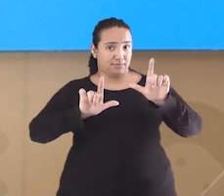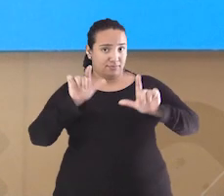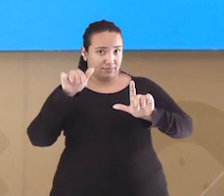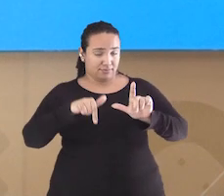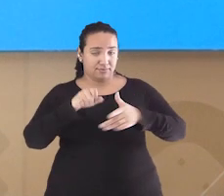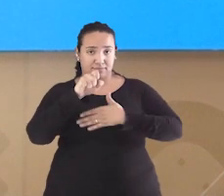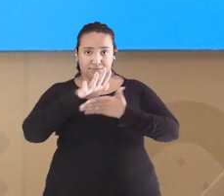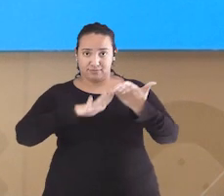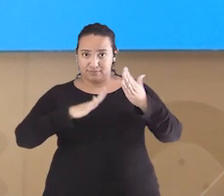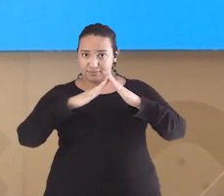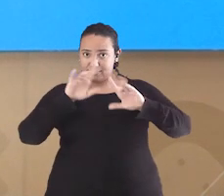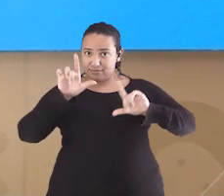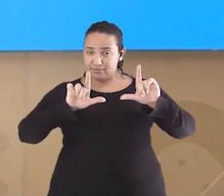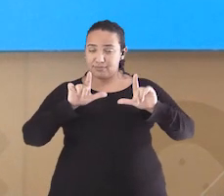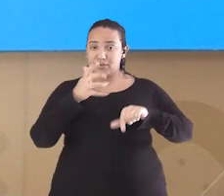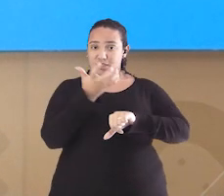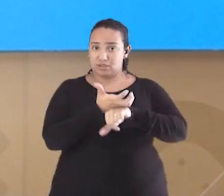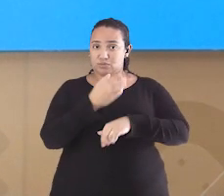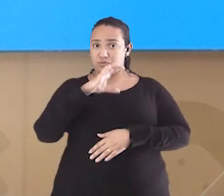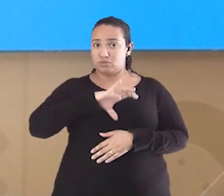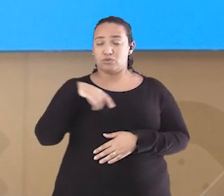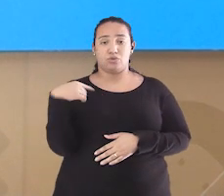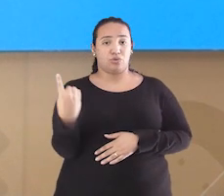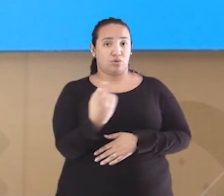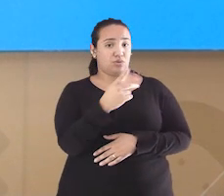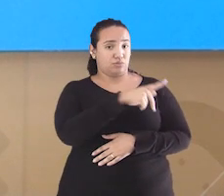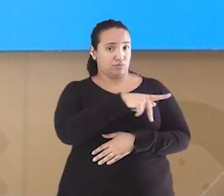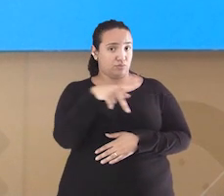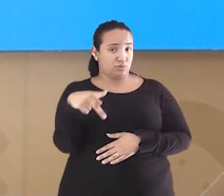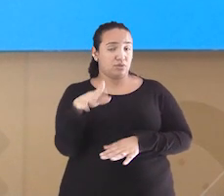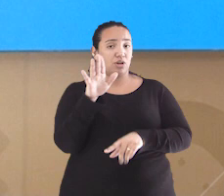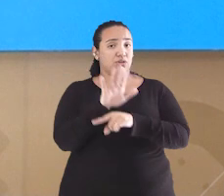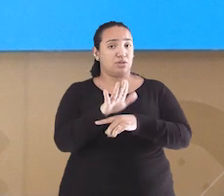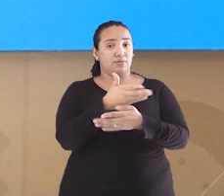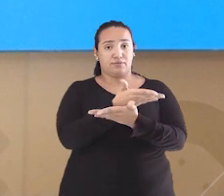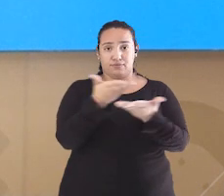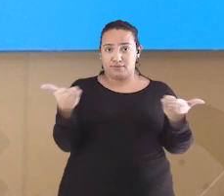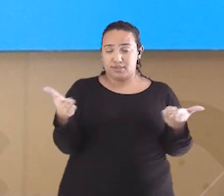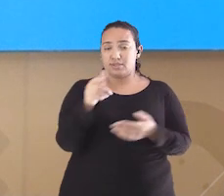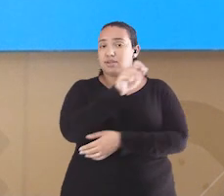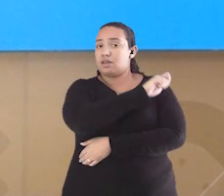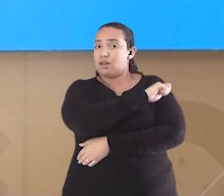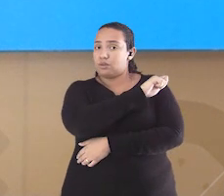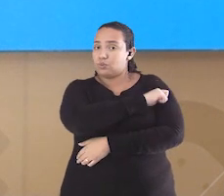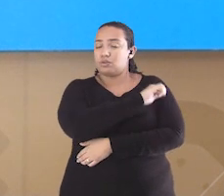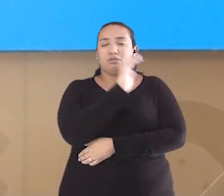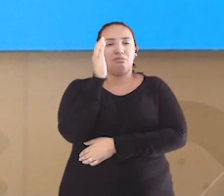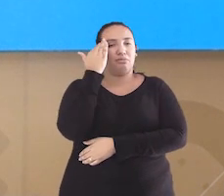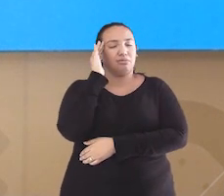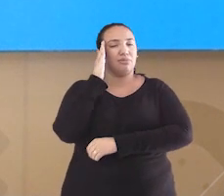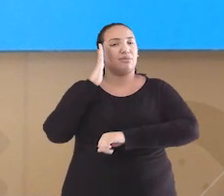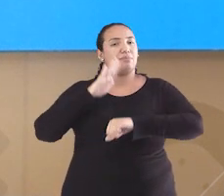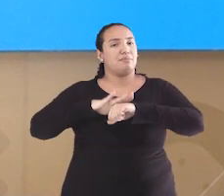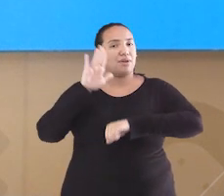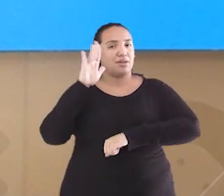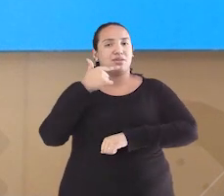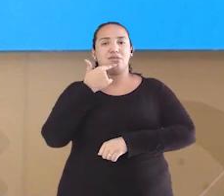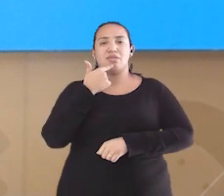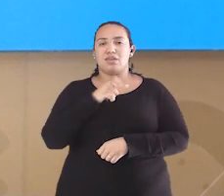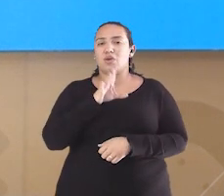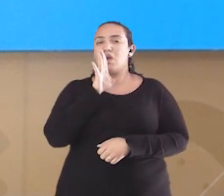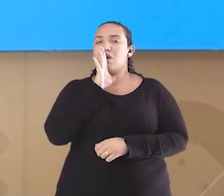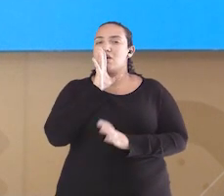de língua portuguesa, nós, professores, iremos auxiliar vocês, estudantes, a entenderem melhor a